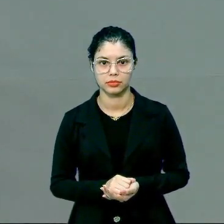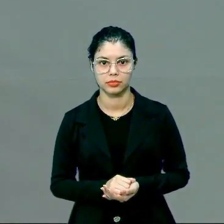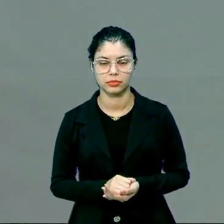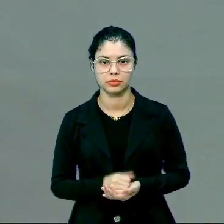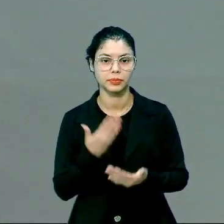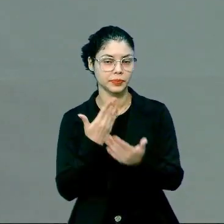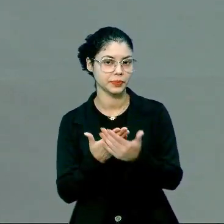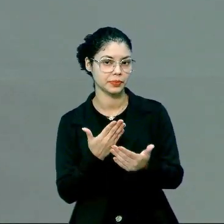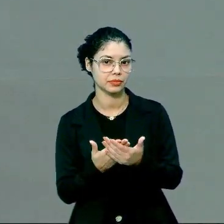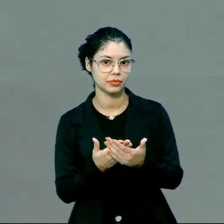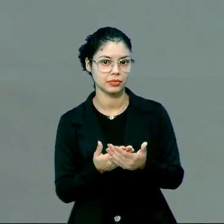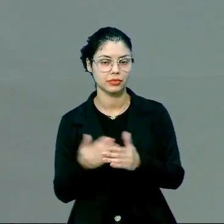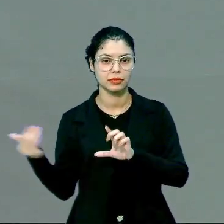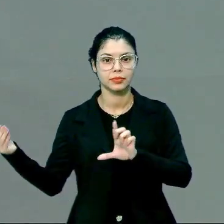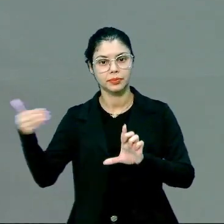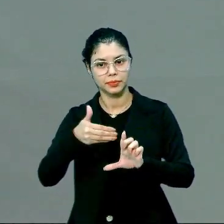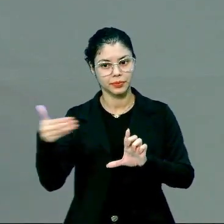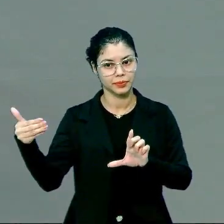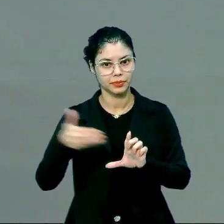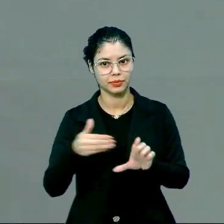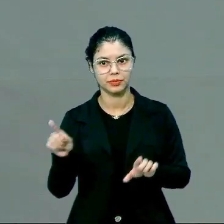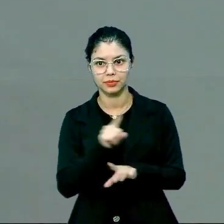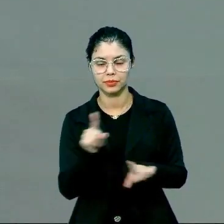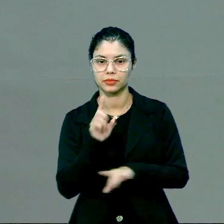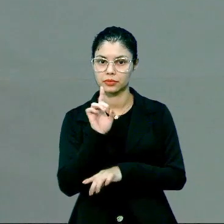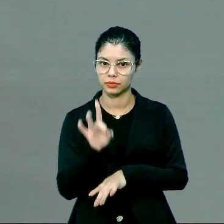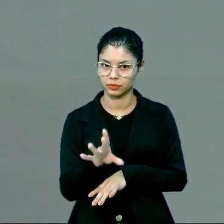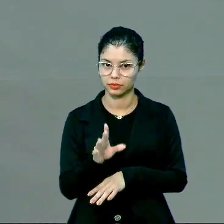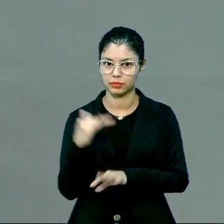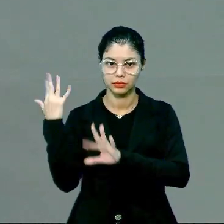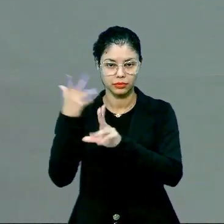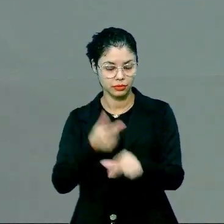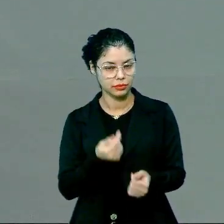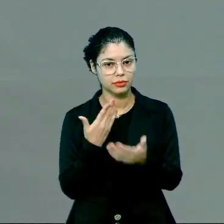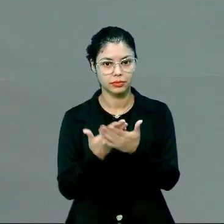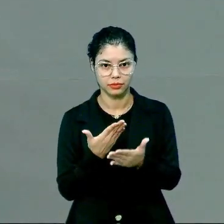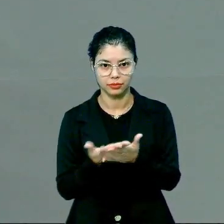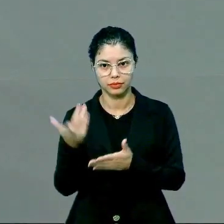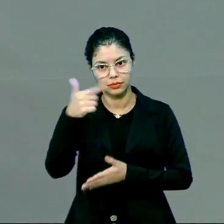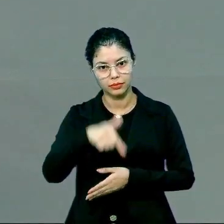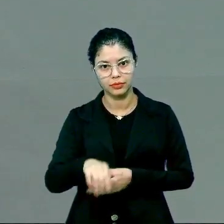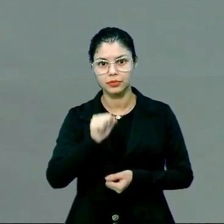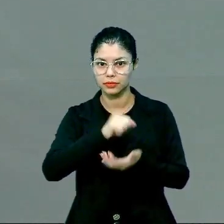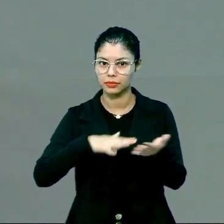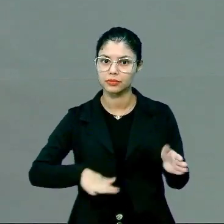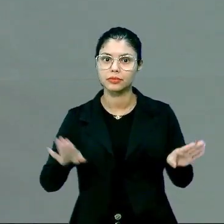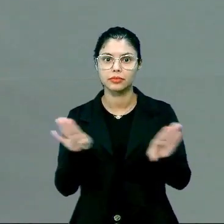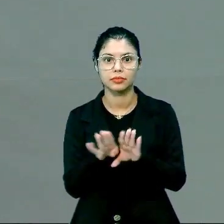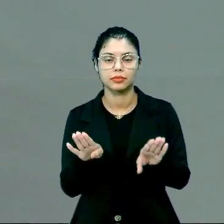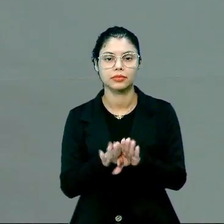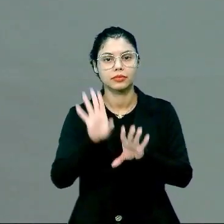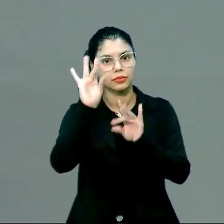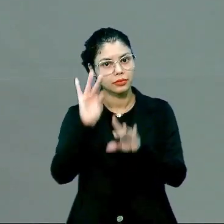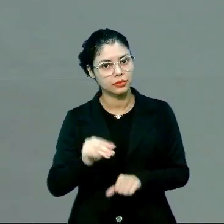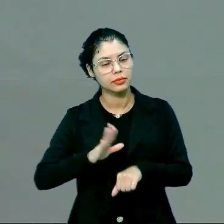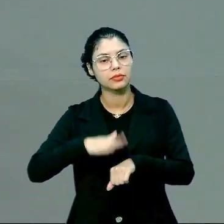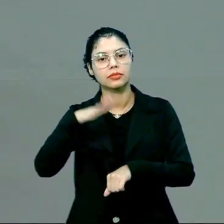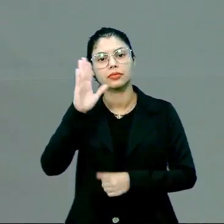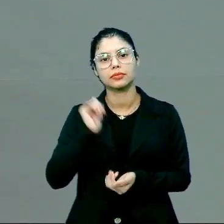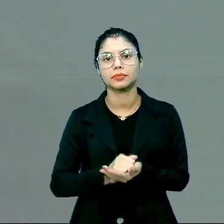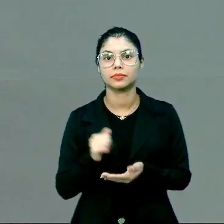acessar as nossas duas plataformas, não apenas para rever as aulas e rever os exercícios, mas para cada vez